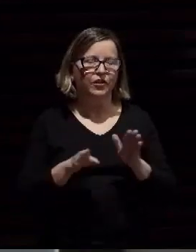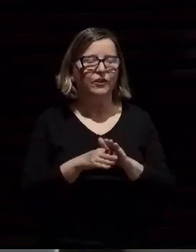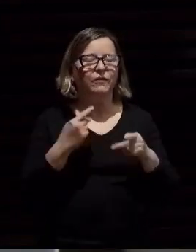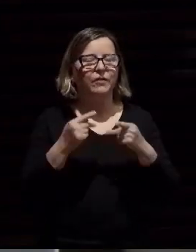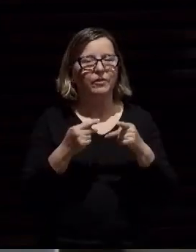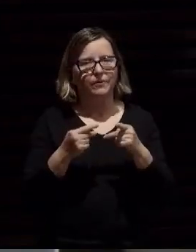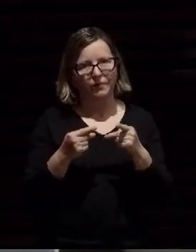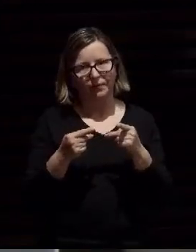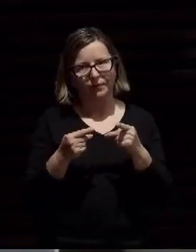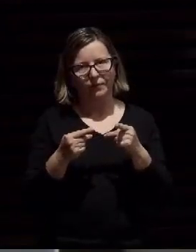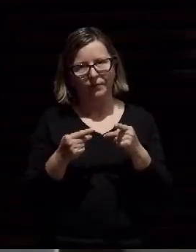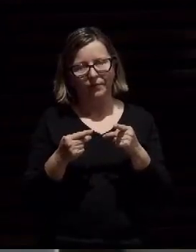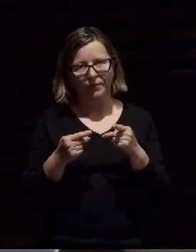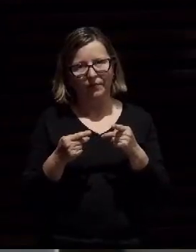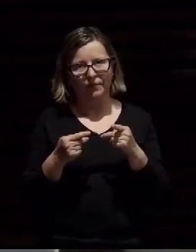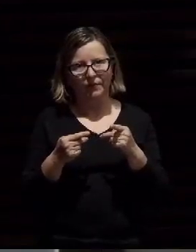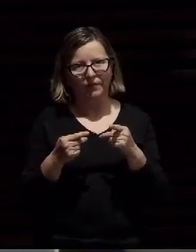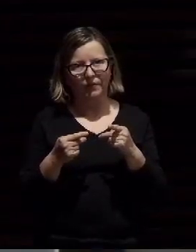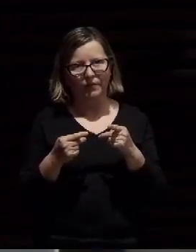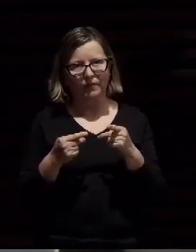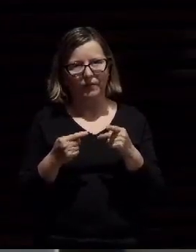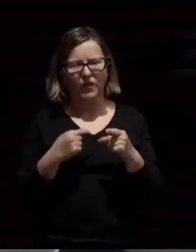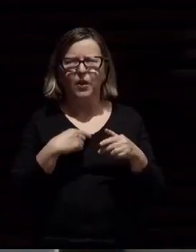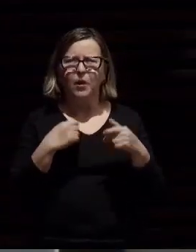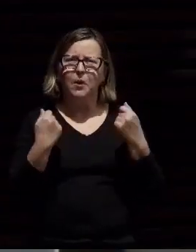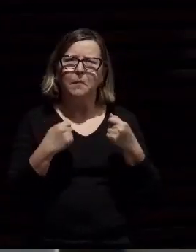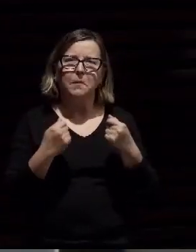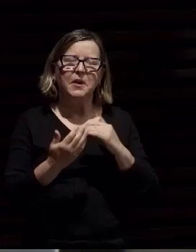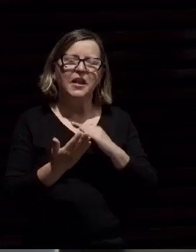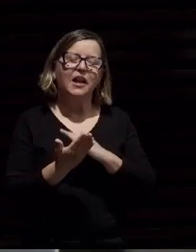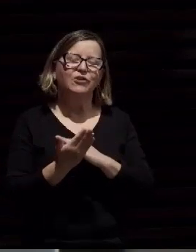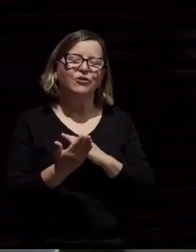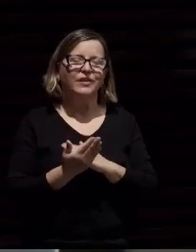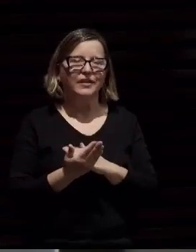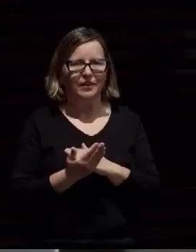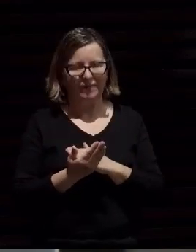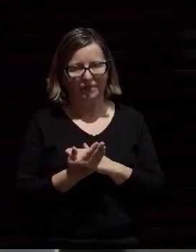seguinte: eu preciso de ajuda.